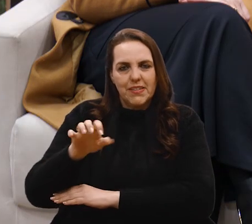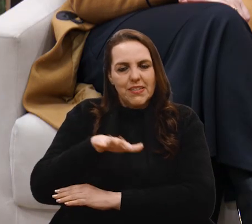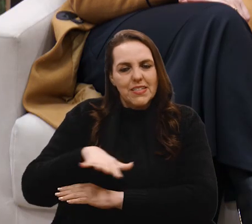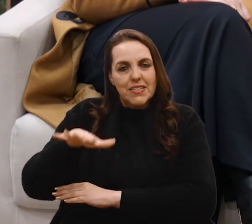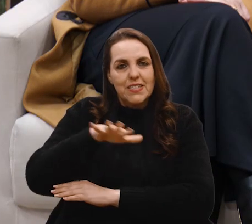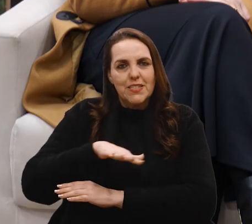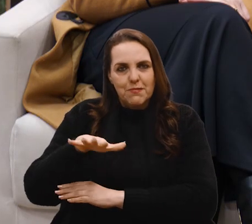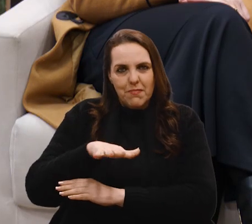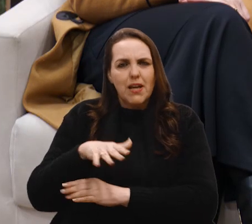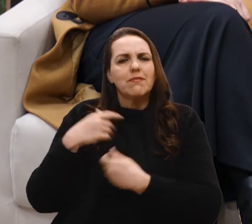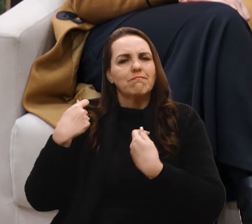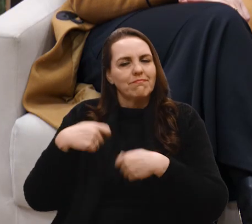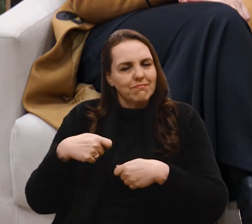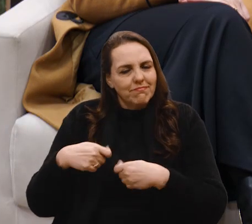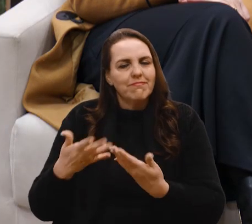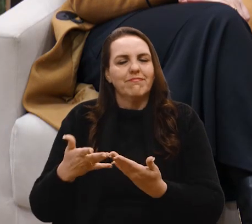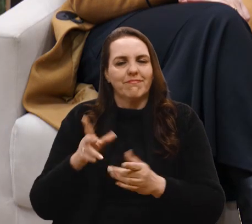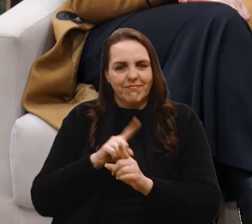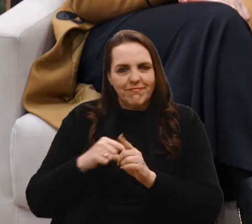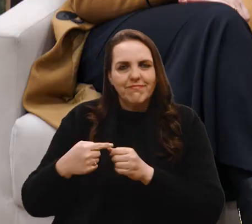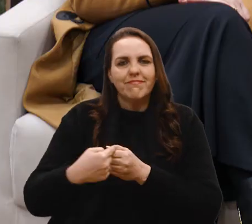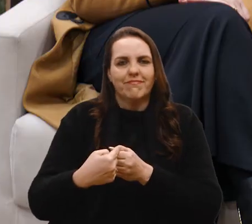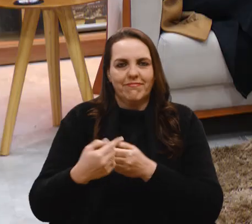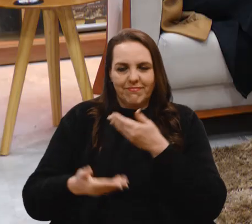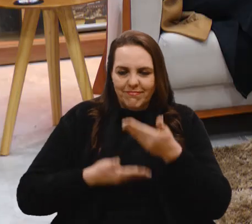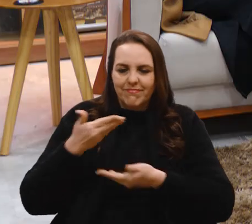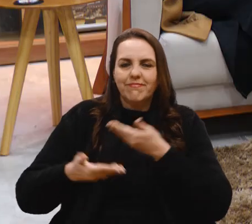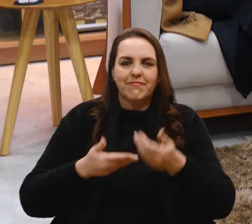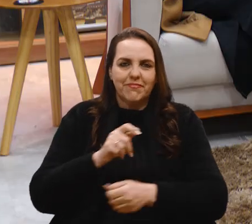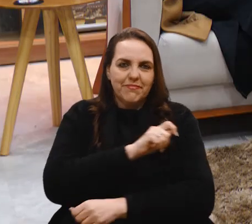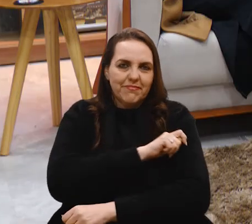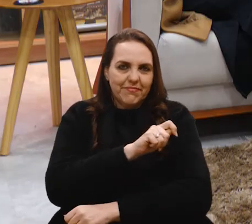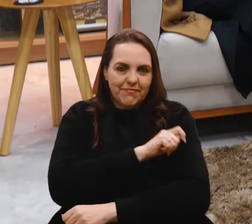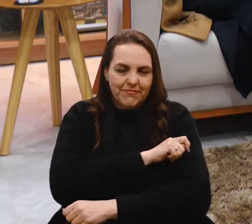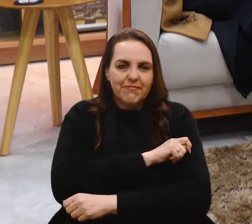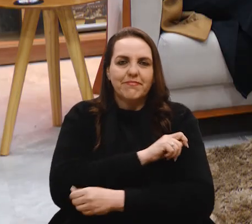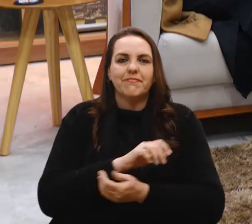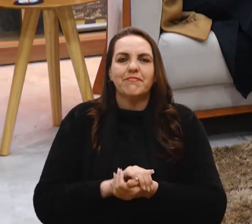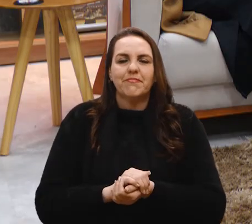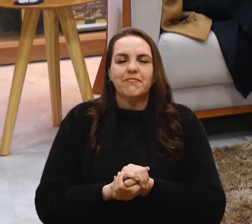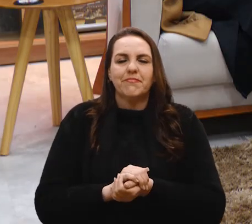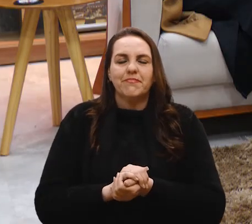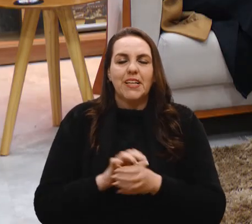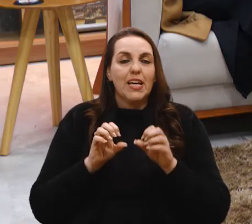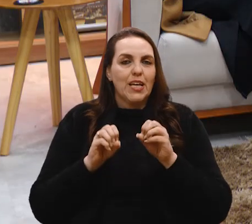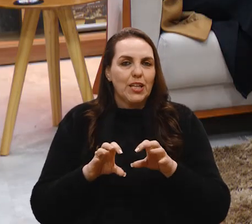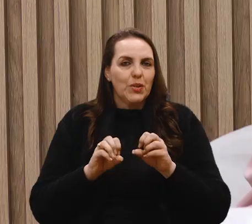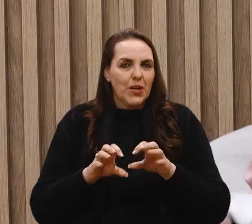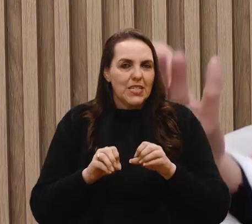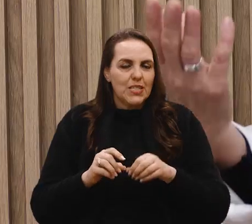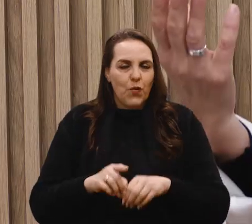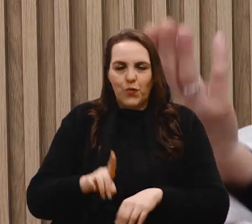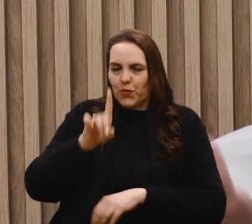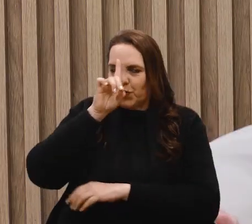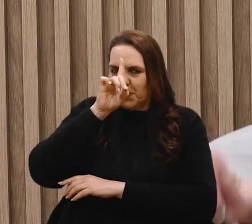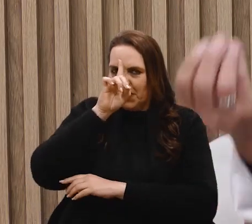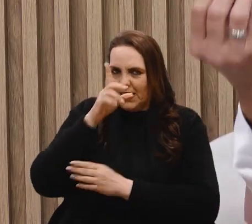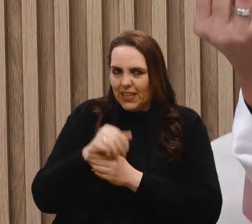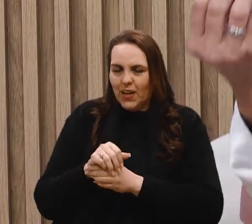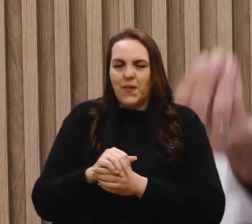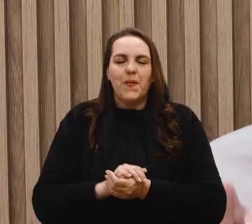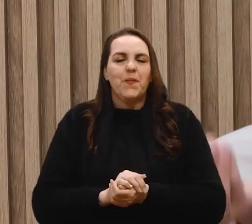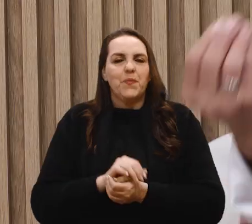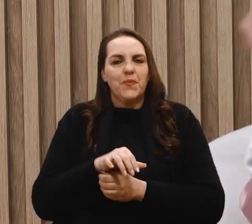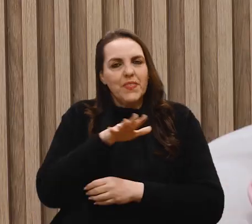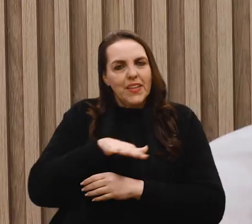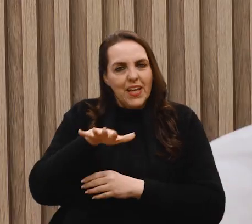espaço necessário na nossa cidade, atende alunos da educação fundamental, né, do ensino